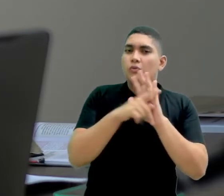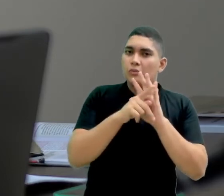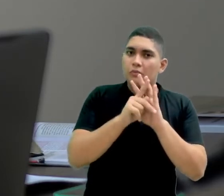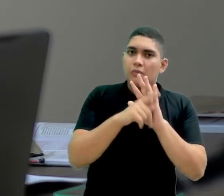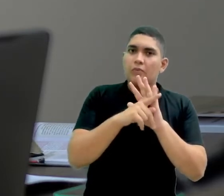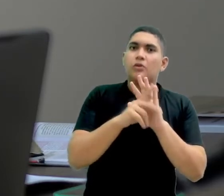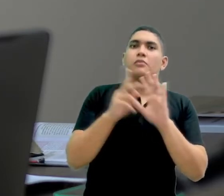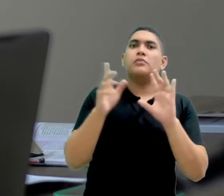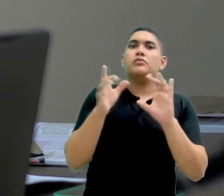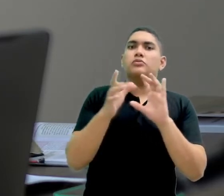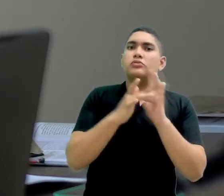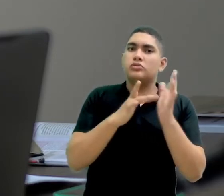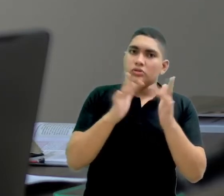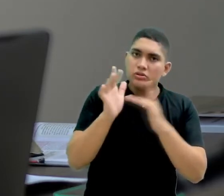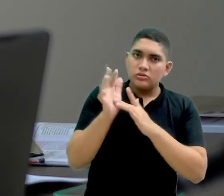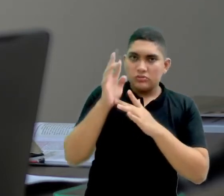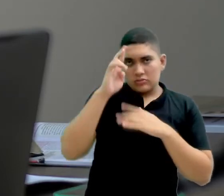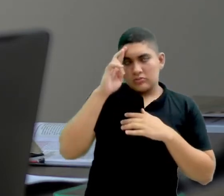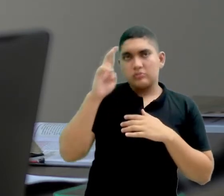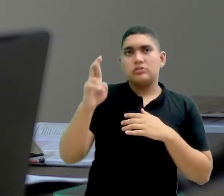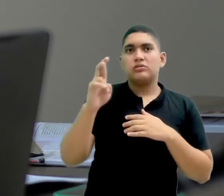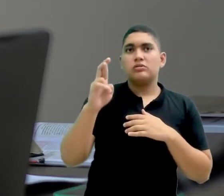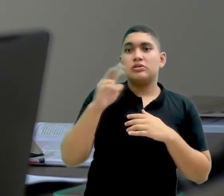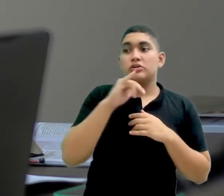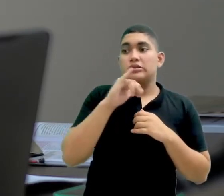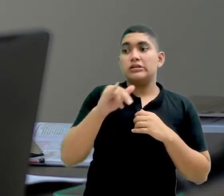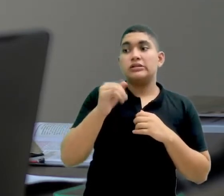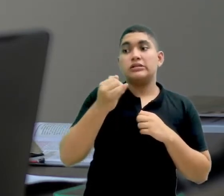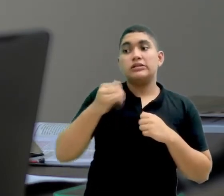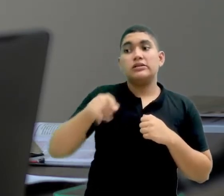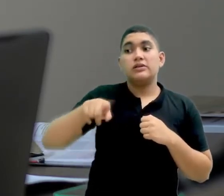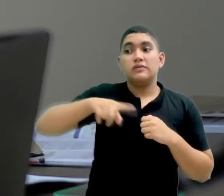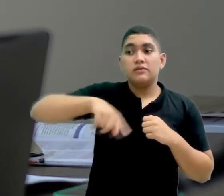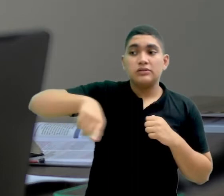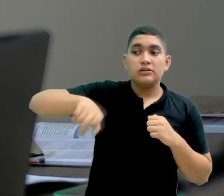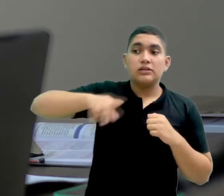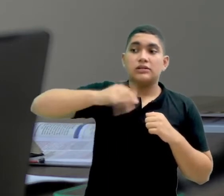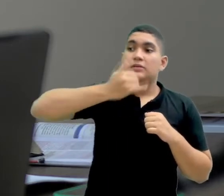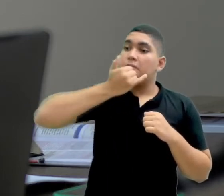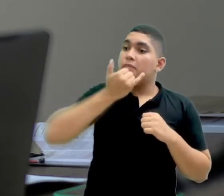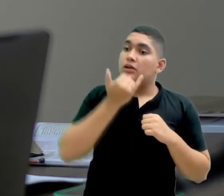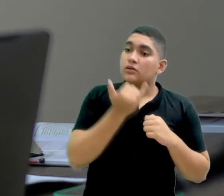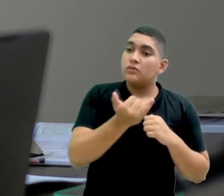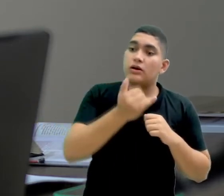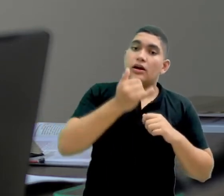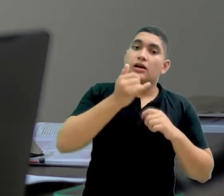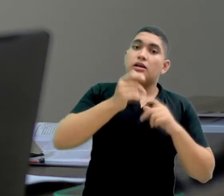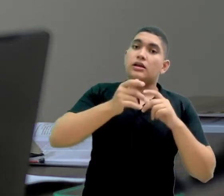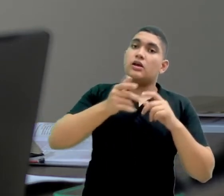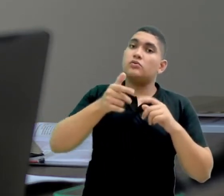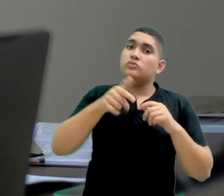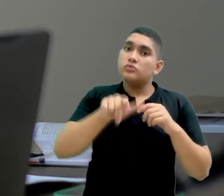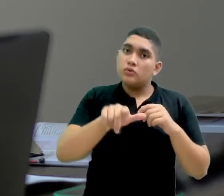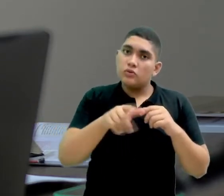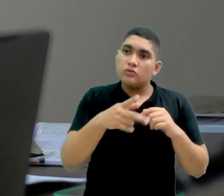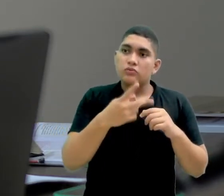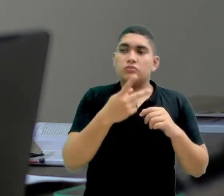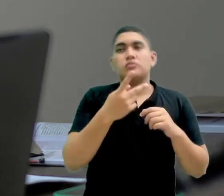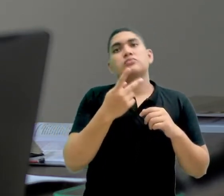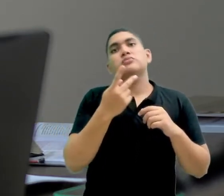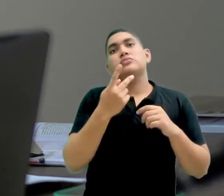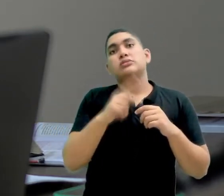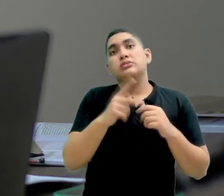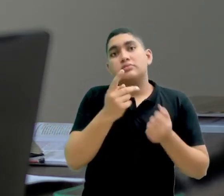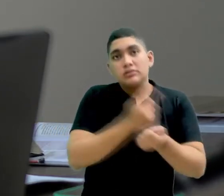oração dominical, ele vai dizer: olha, porque se perdoarem aos outros as ofensas deles, também